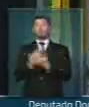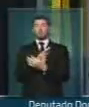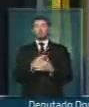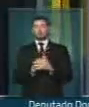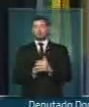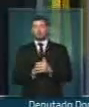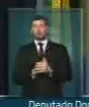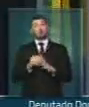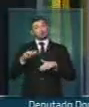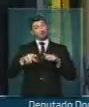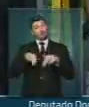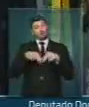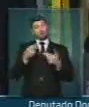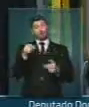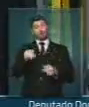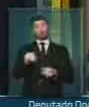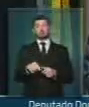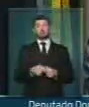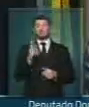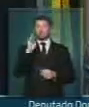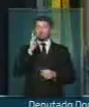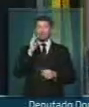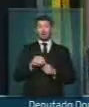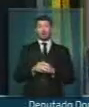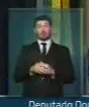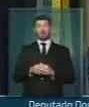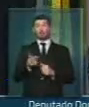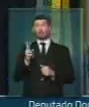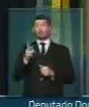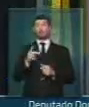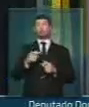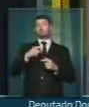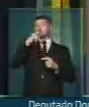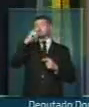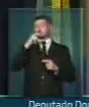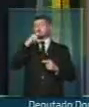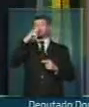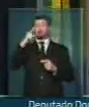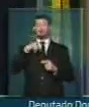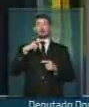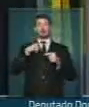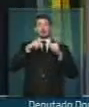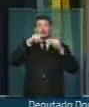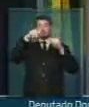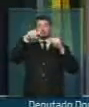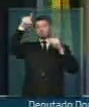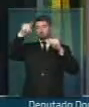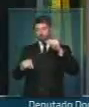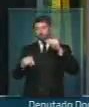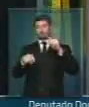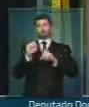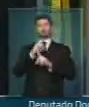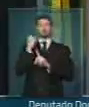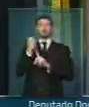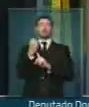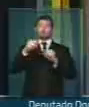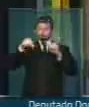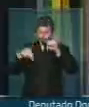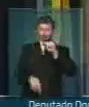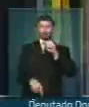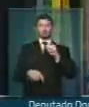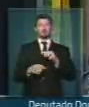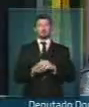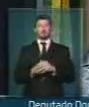Talvez por isso é que o Maranhão continua ostentando os piores indicadores sociais. Portanto,